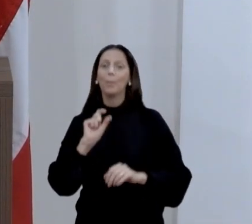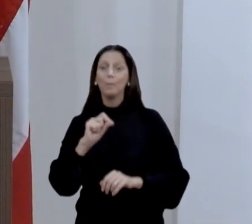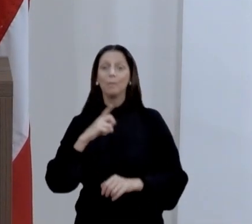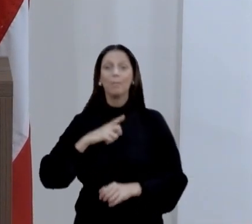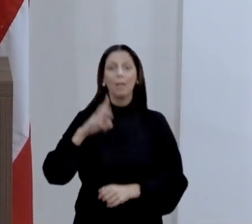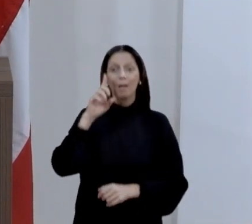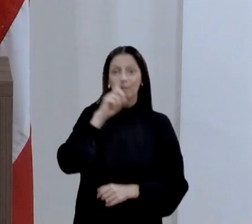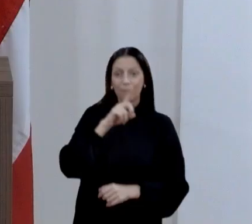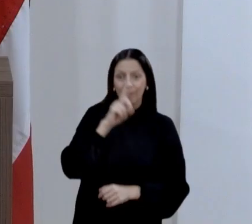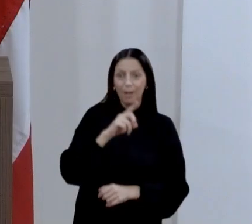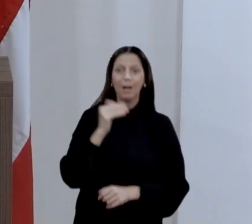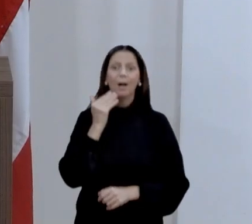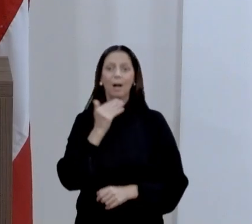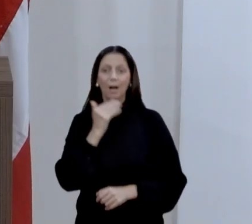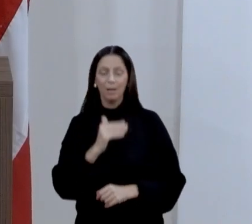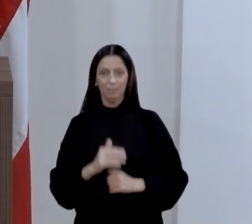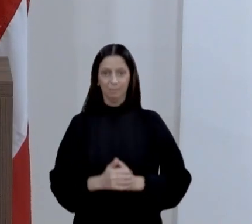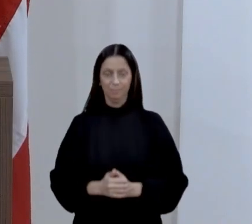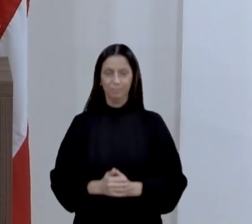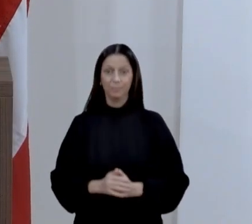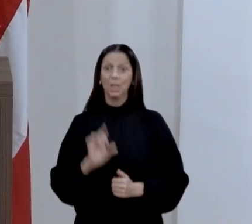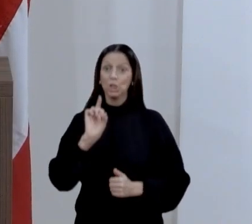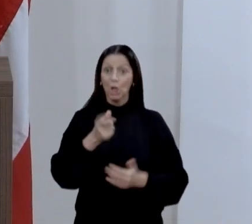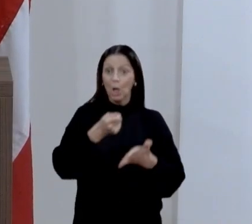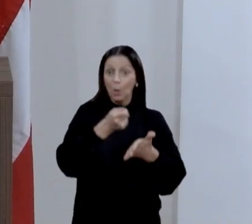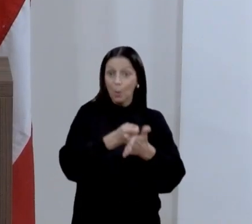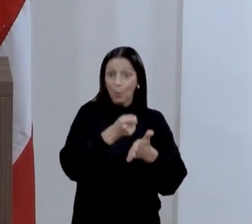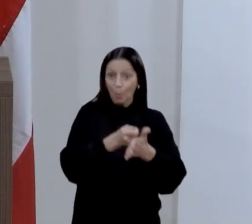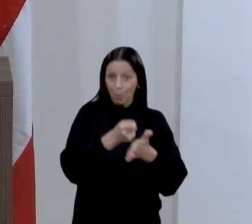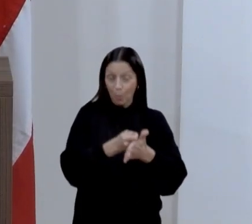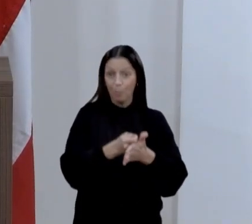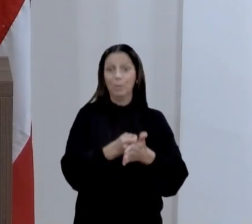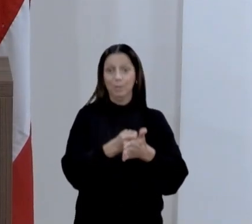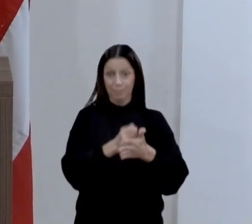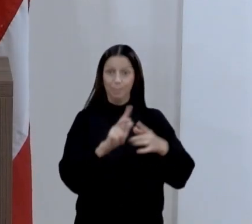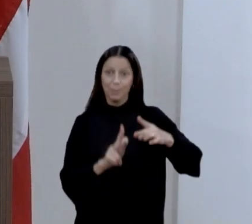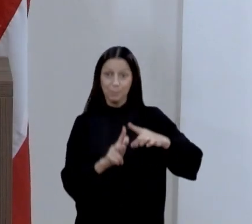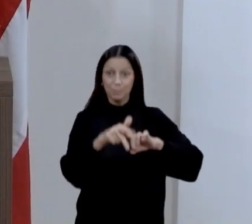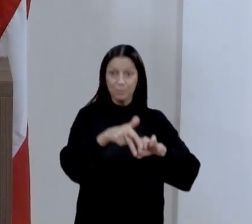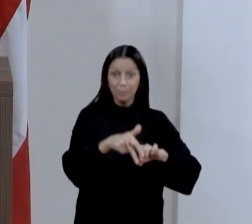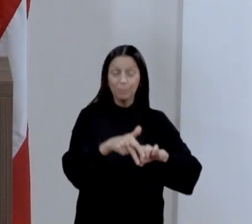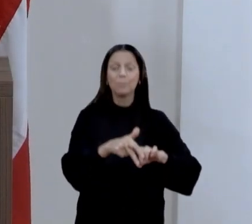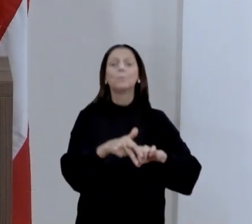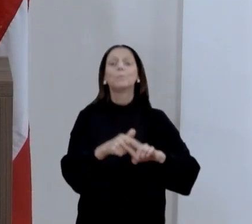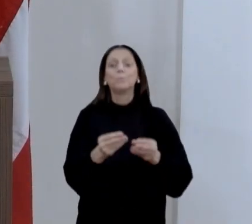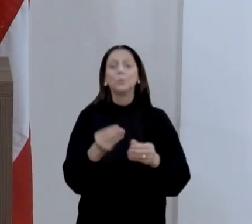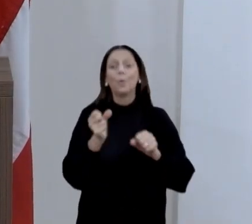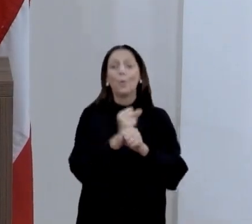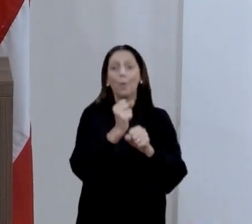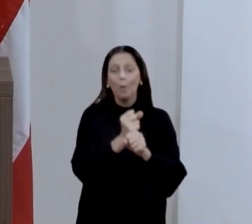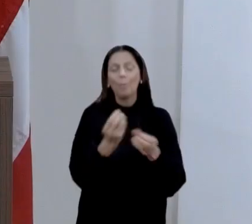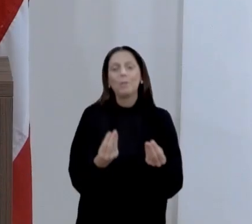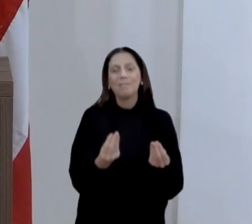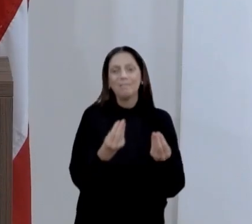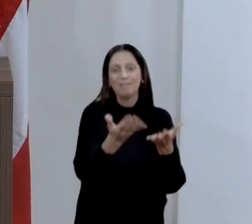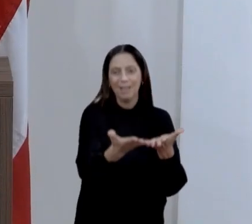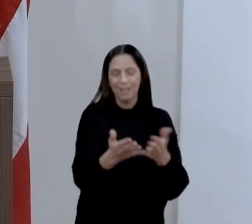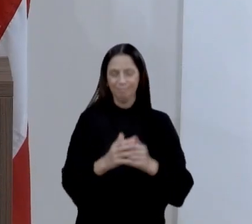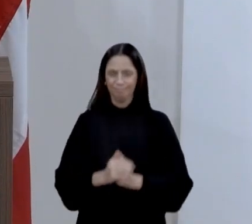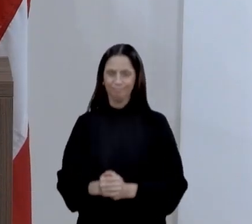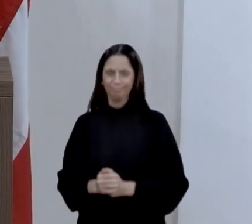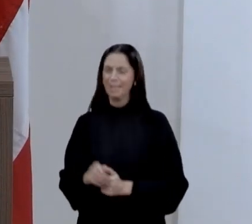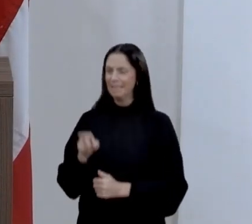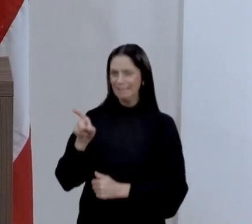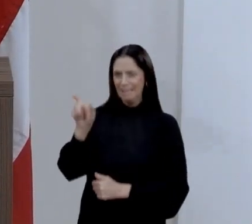volto a dizer, só se cobra manutenção de obra entregue. Aí falou também que o